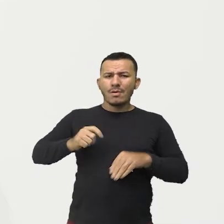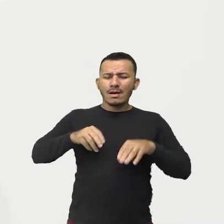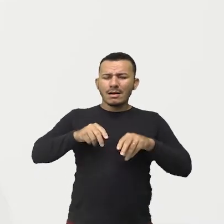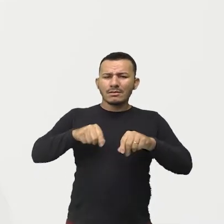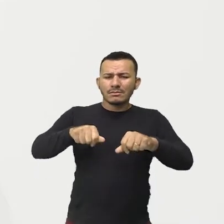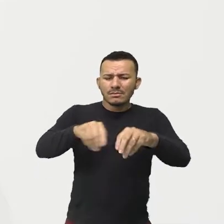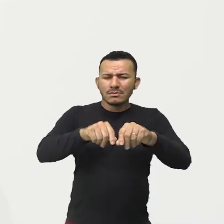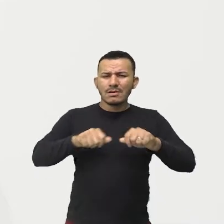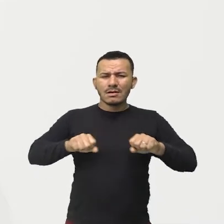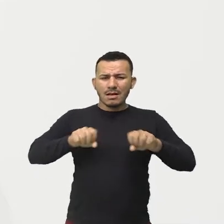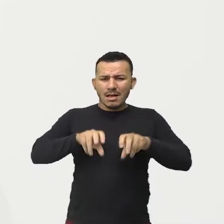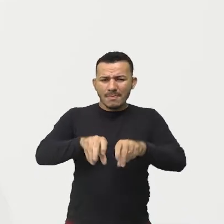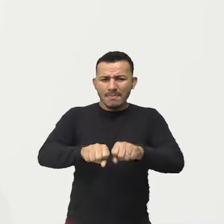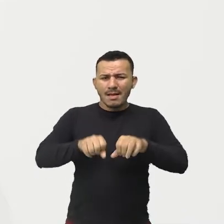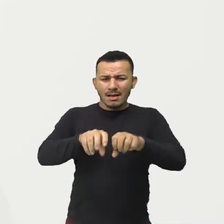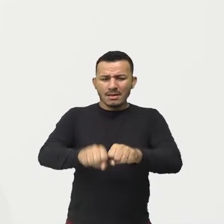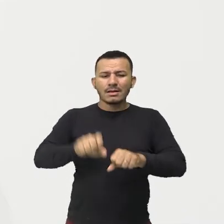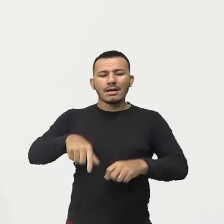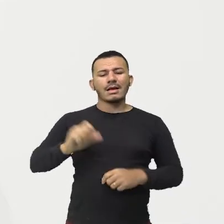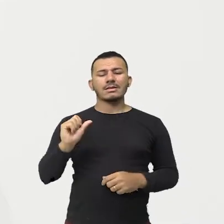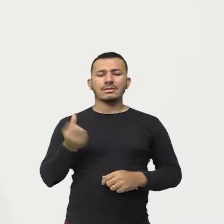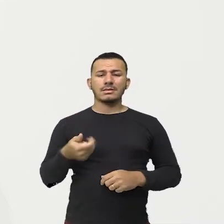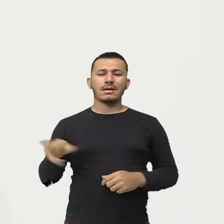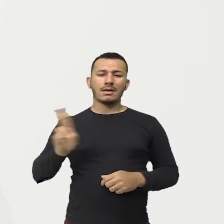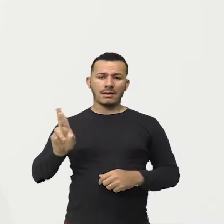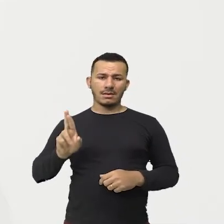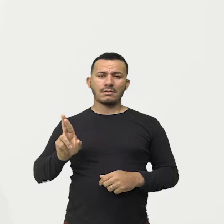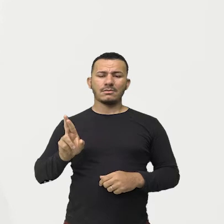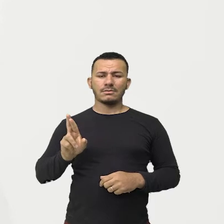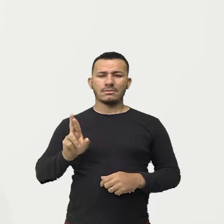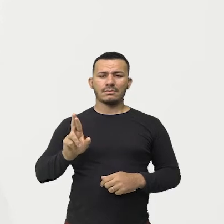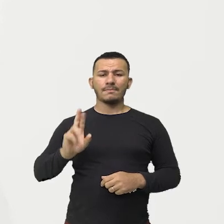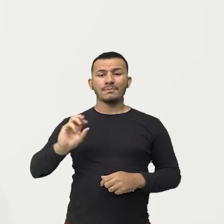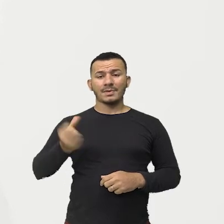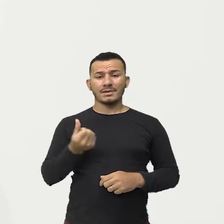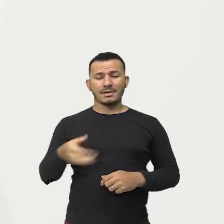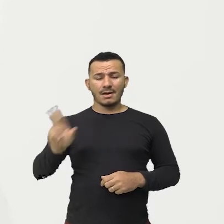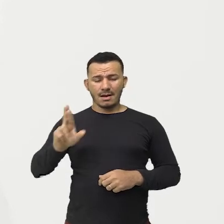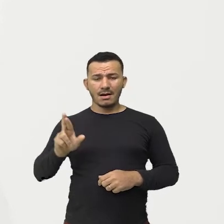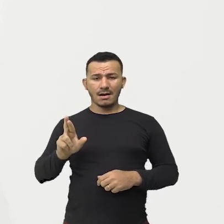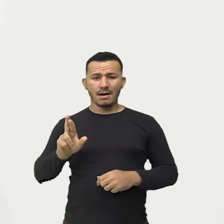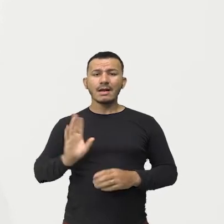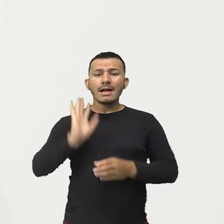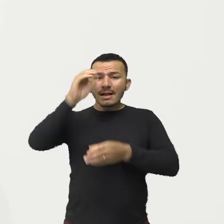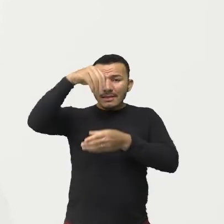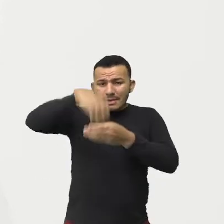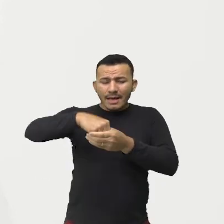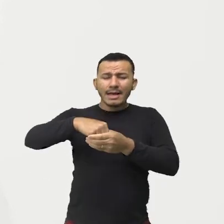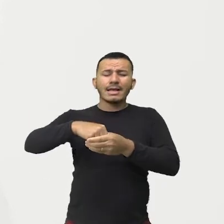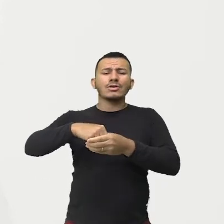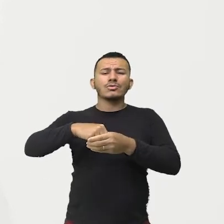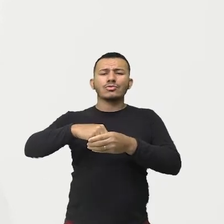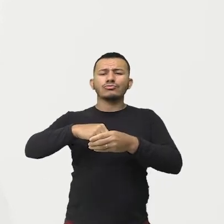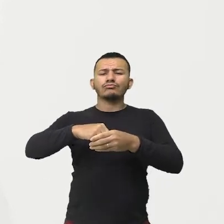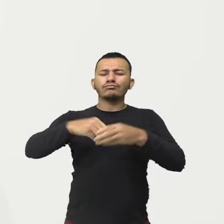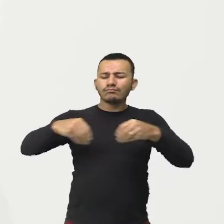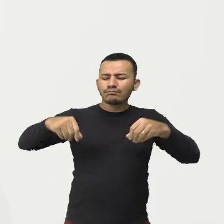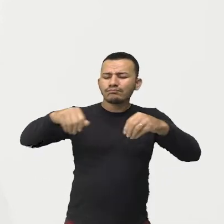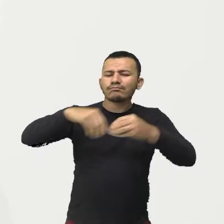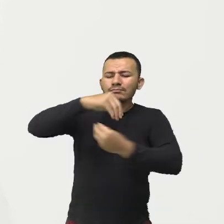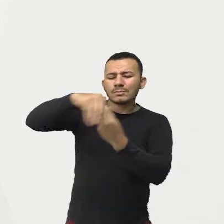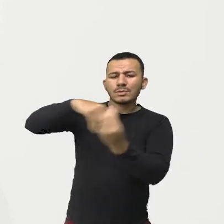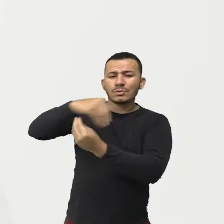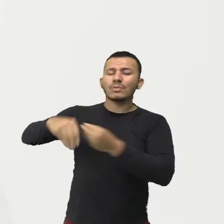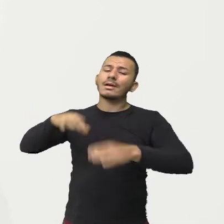R$ 6,00, já está decidido. A massa custa 6. E o valor do recheio varia de